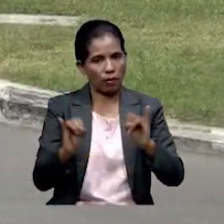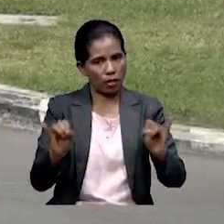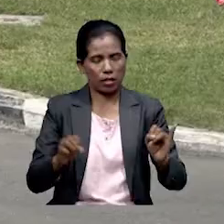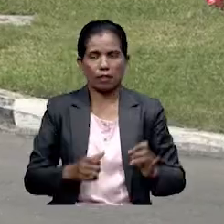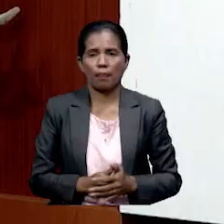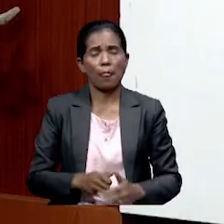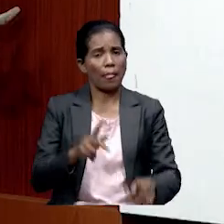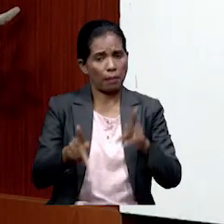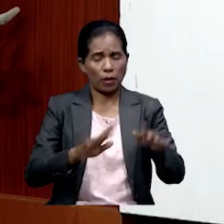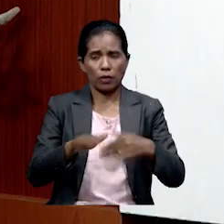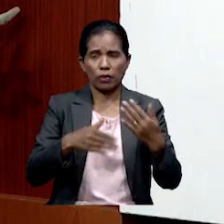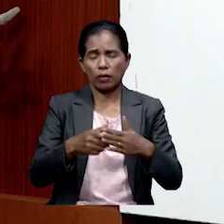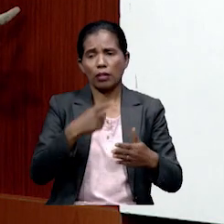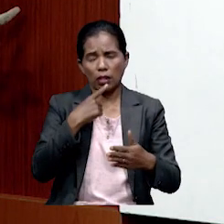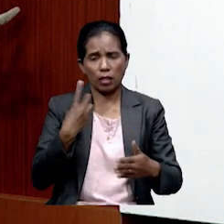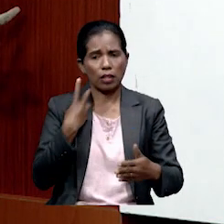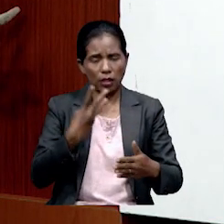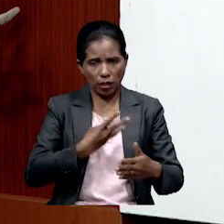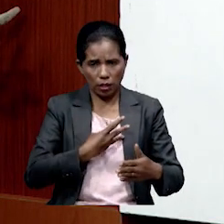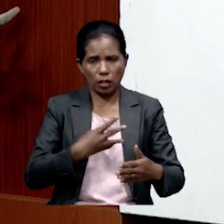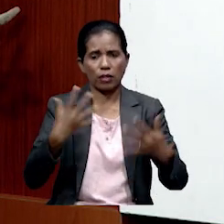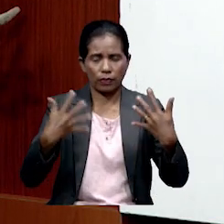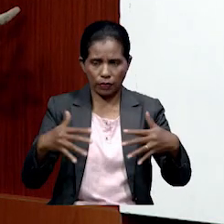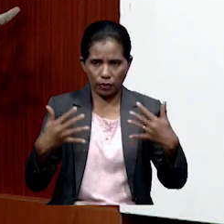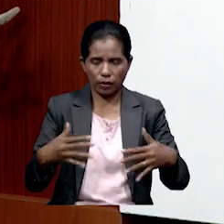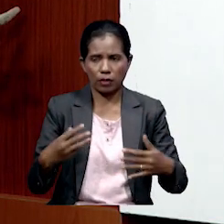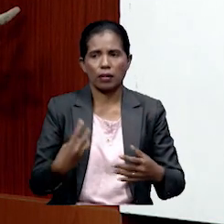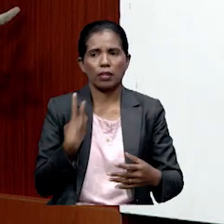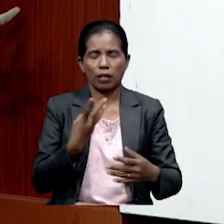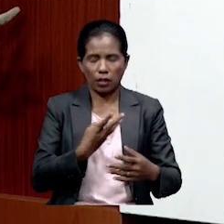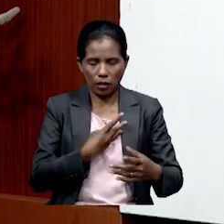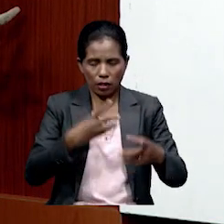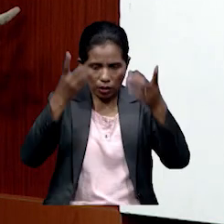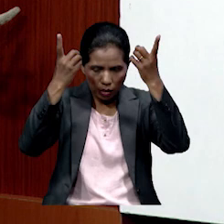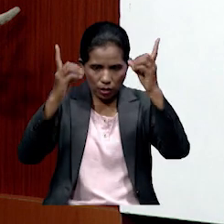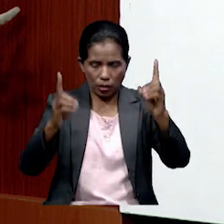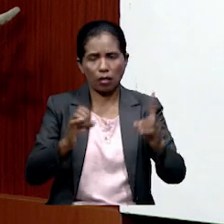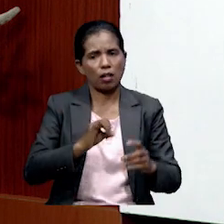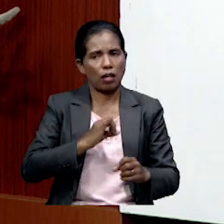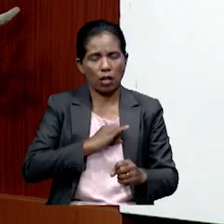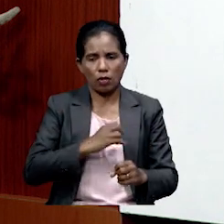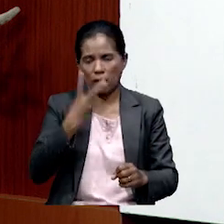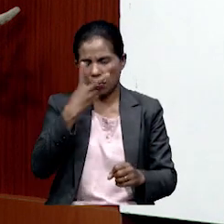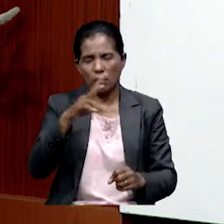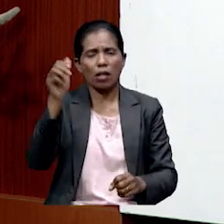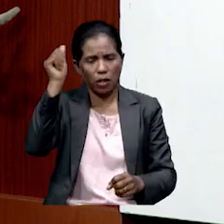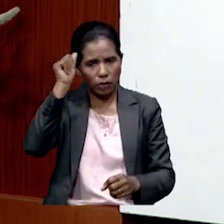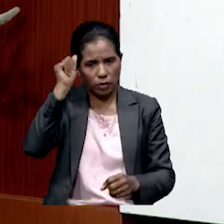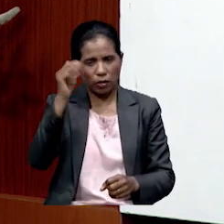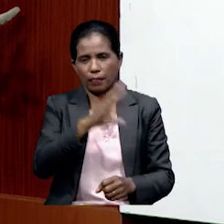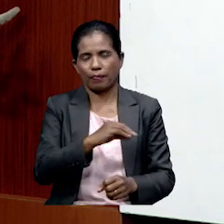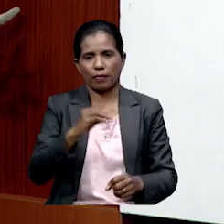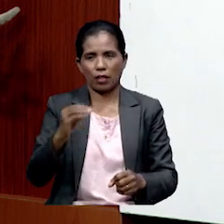mahoto até ter de ter um fundo, fator interno, fator determinante. Bahau, em última análise, fator